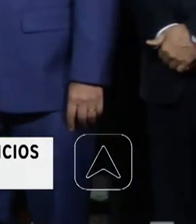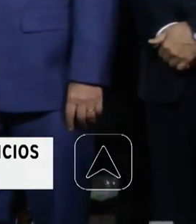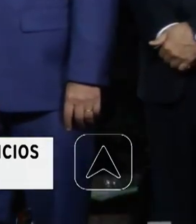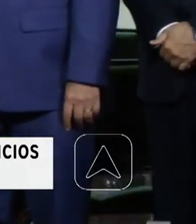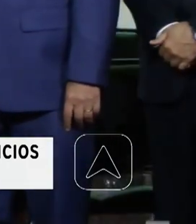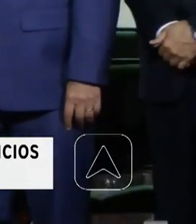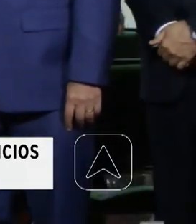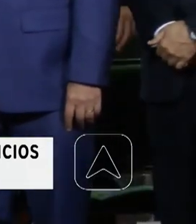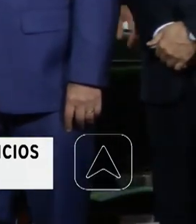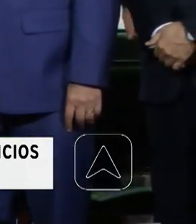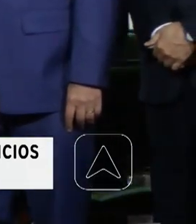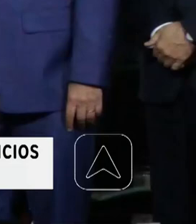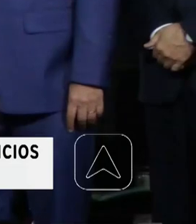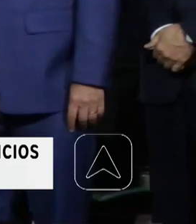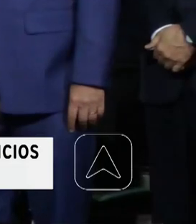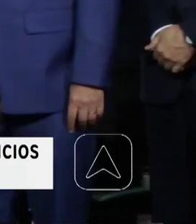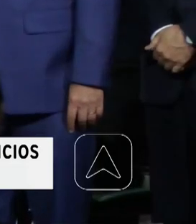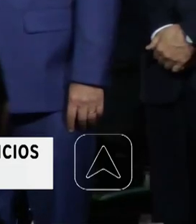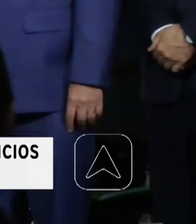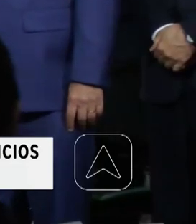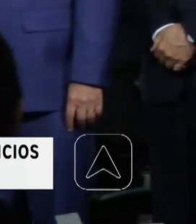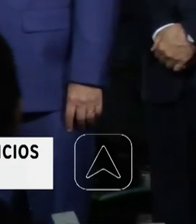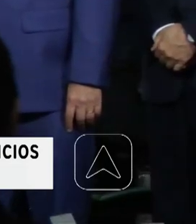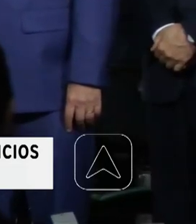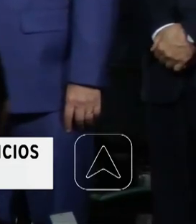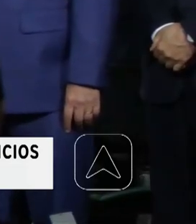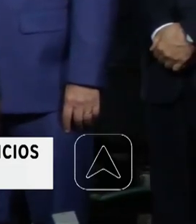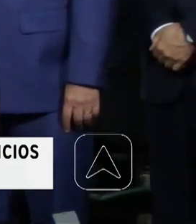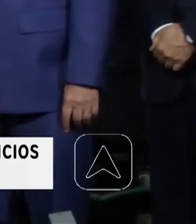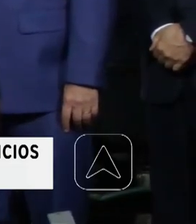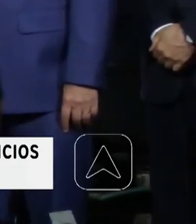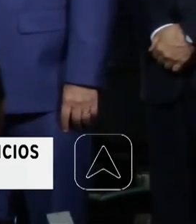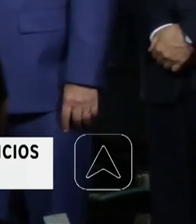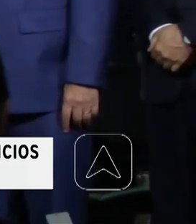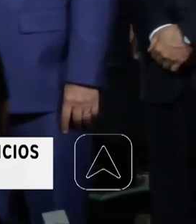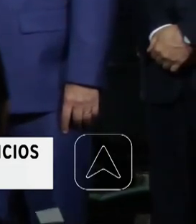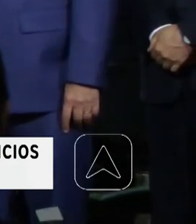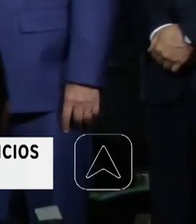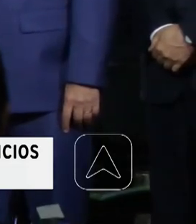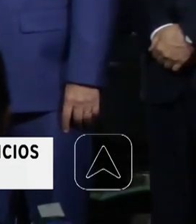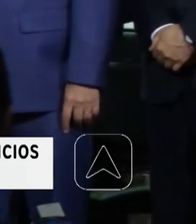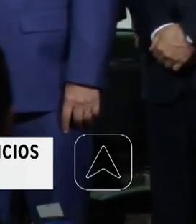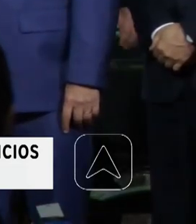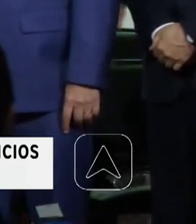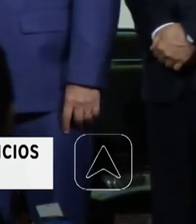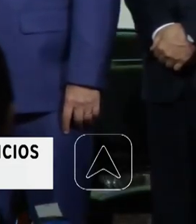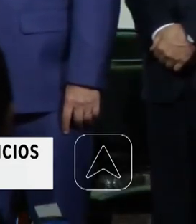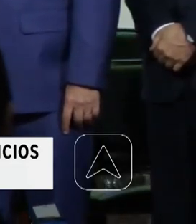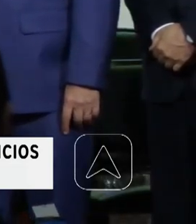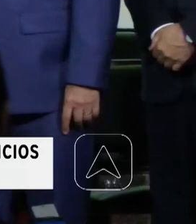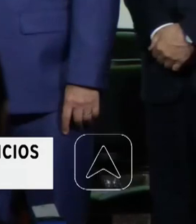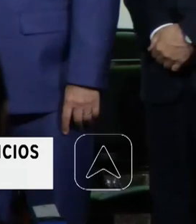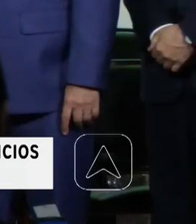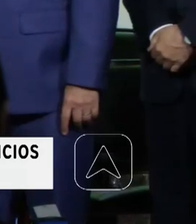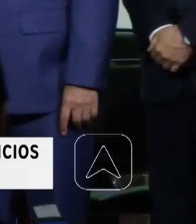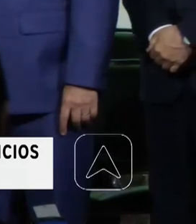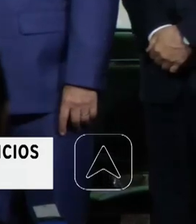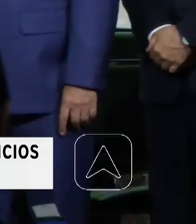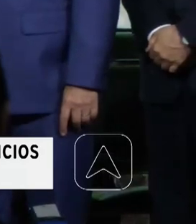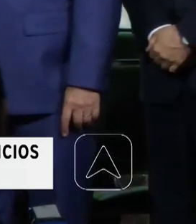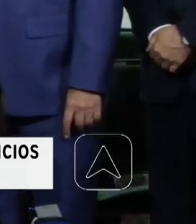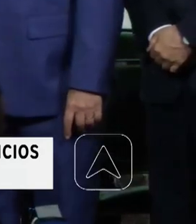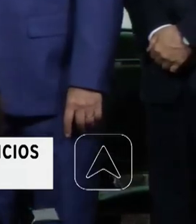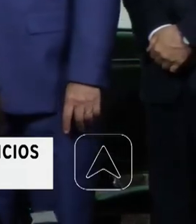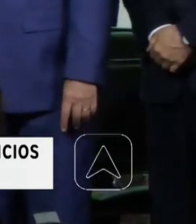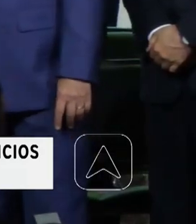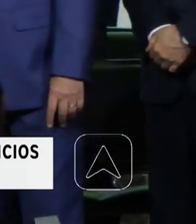Rodoviária Federal o Instituto Federal do Piauí recebeu um prédio do Governo Federal para a instalação de um polo de inovação